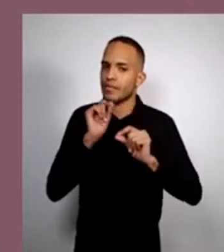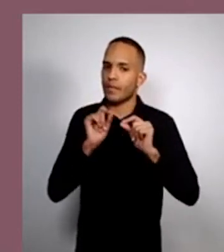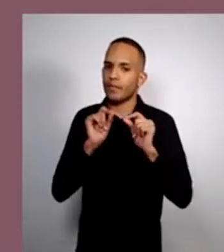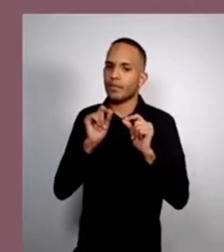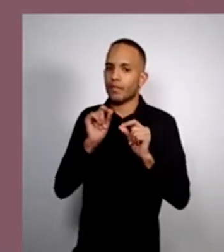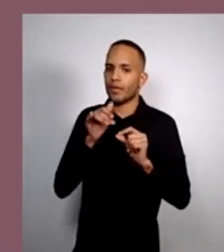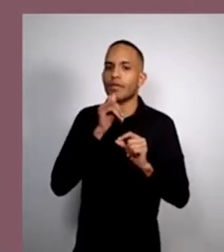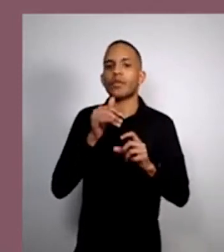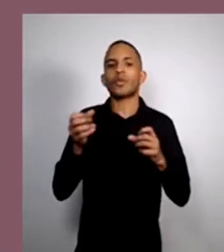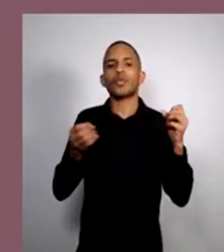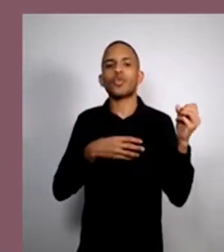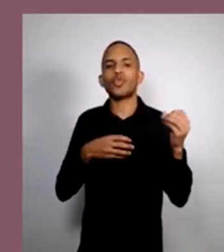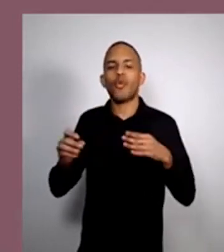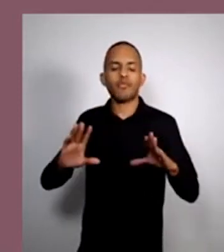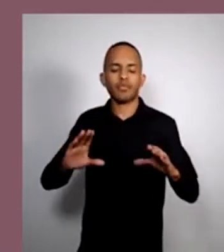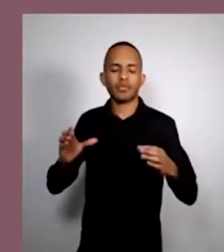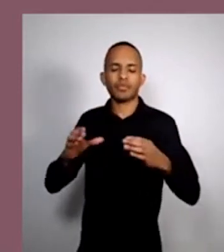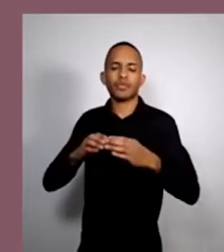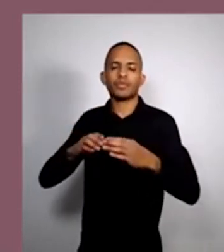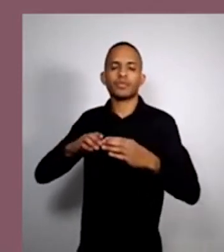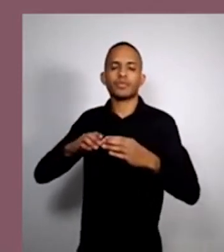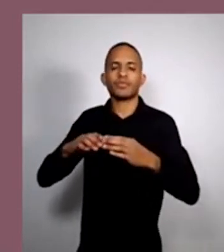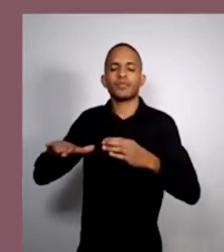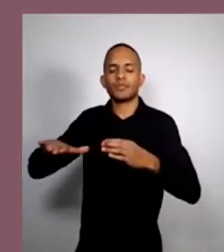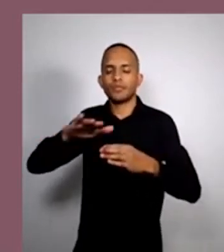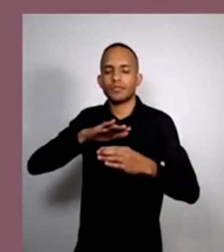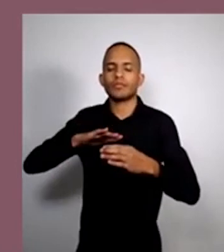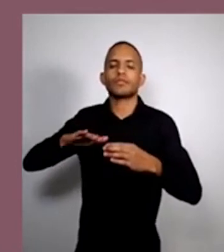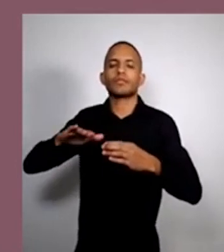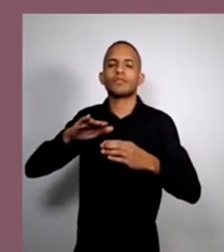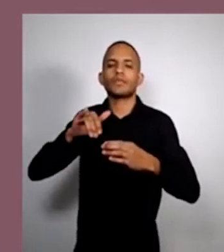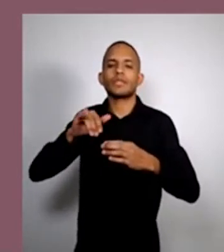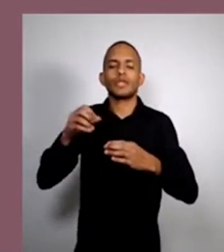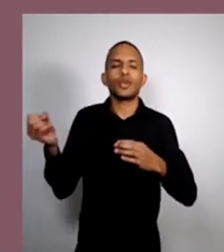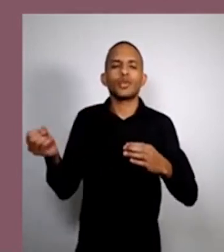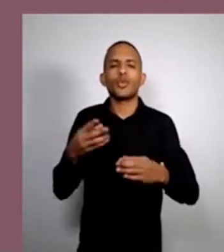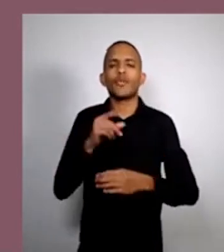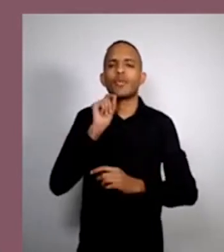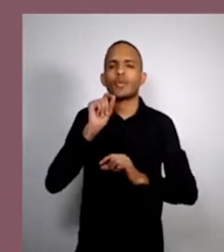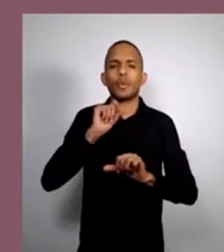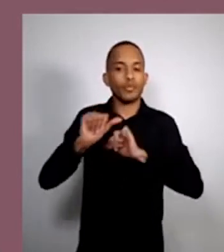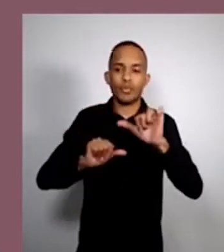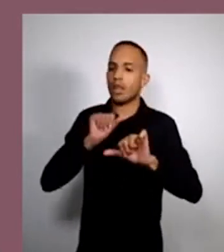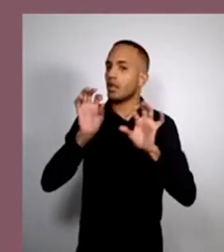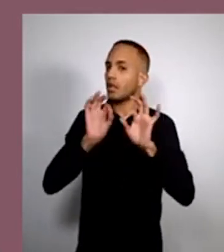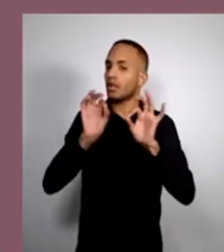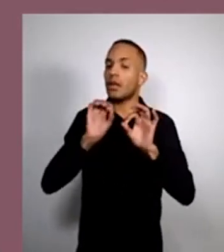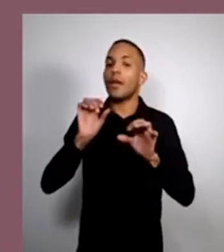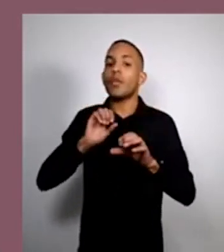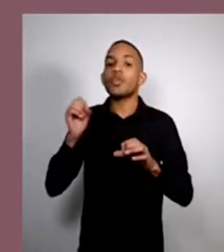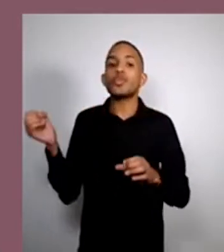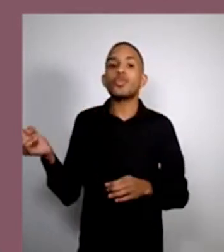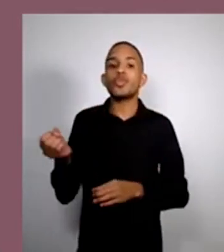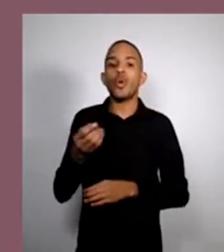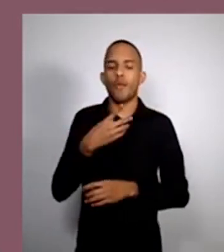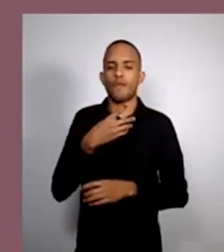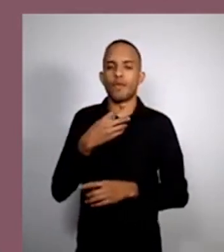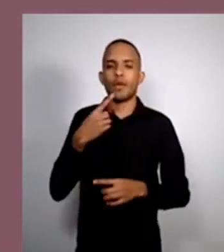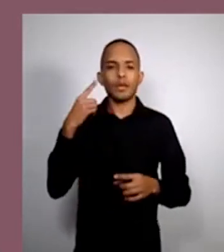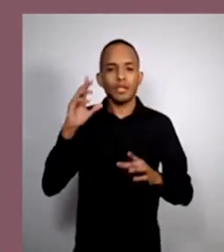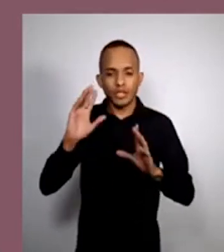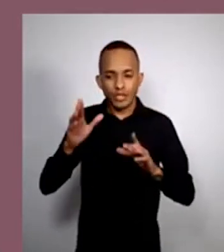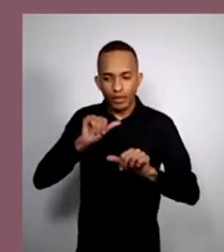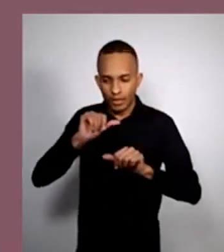uma nova nação. Quando eu digo nova, não quero dizer reformada, mas com isso que nós temos, o